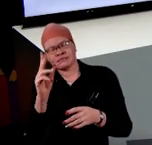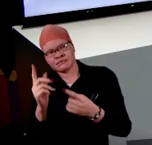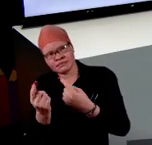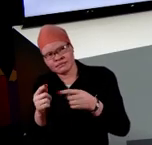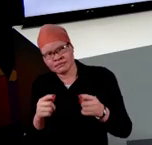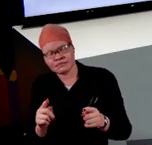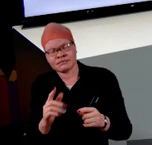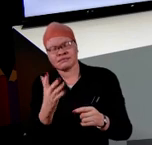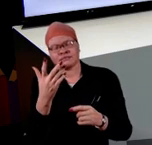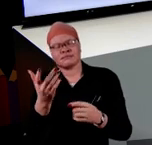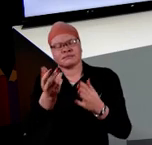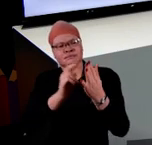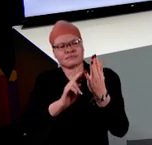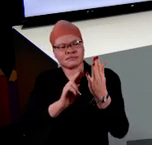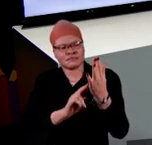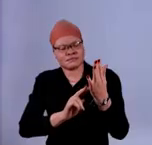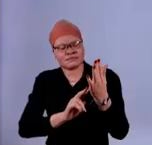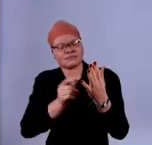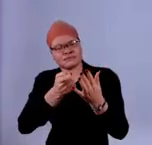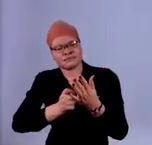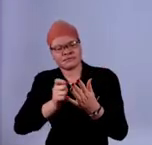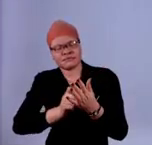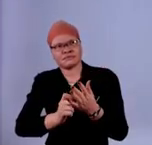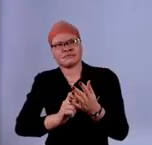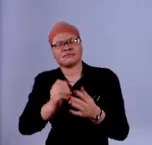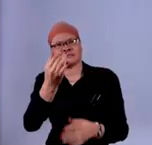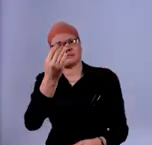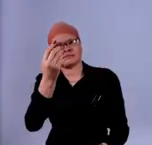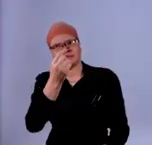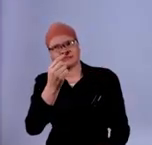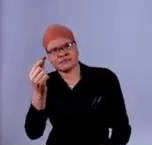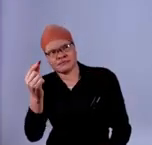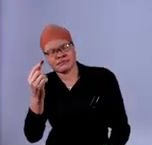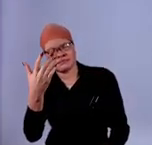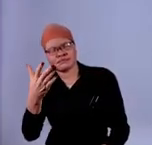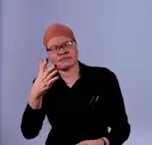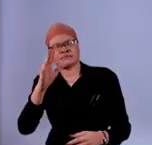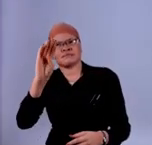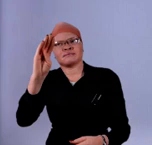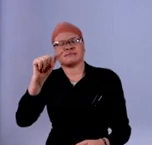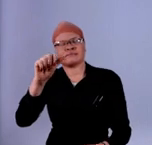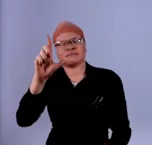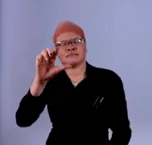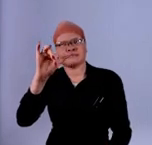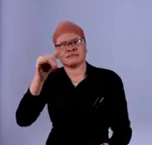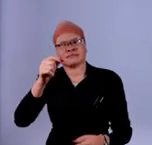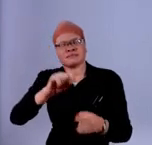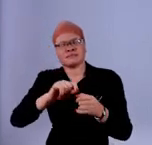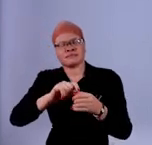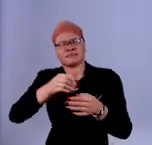leitura e escrita de frações a aba Lika fez um bolo de forma